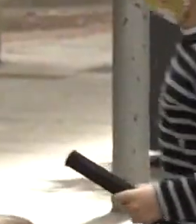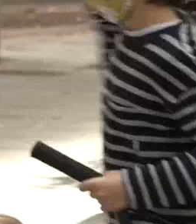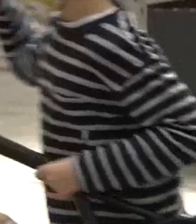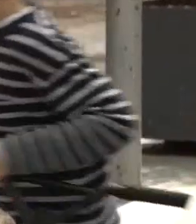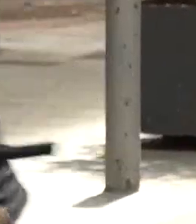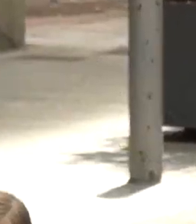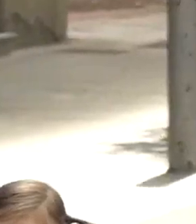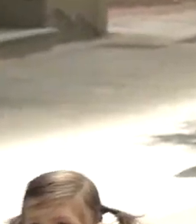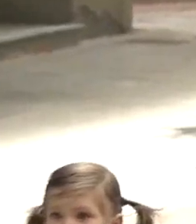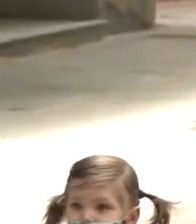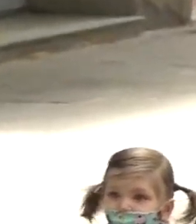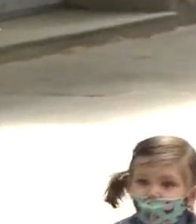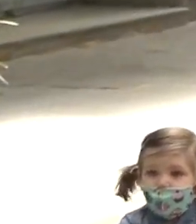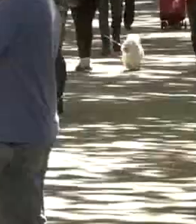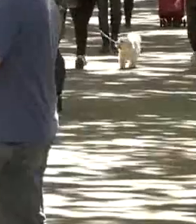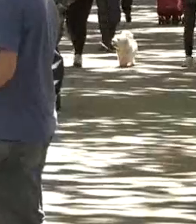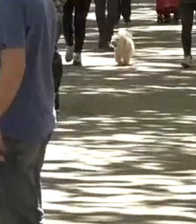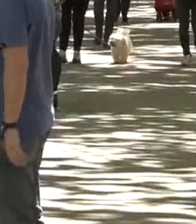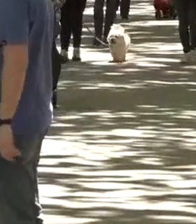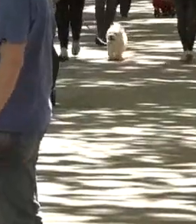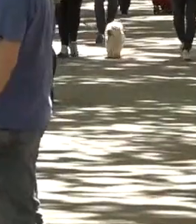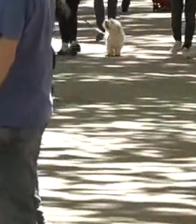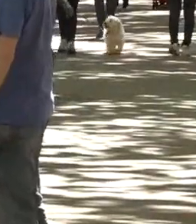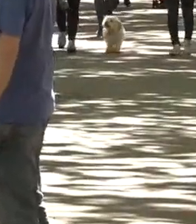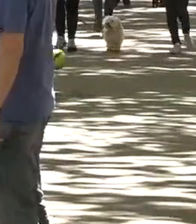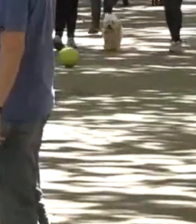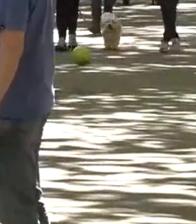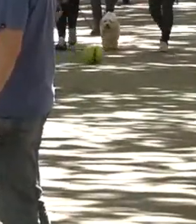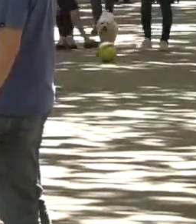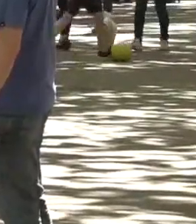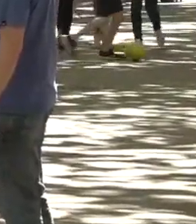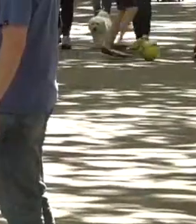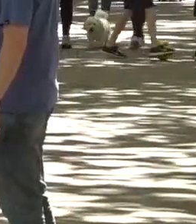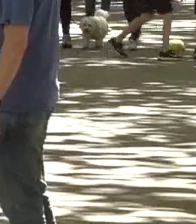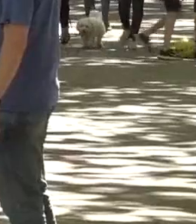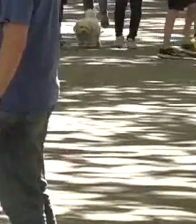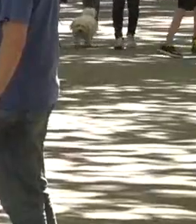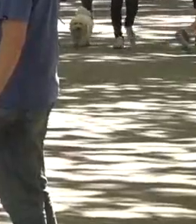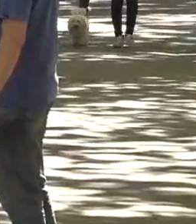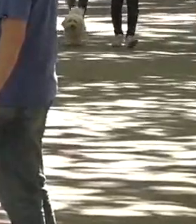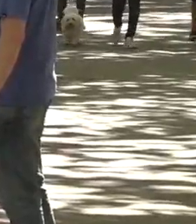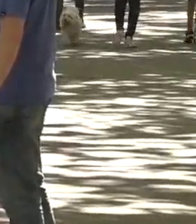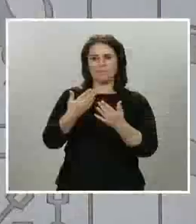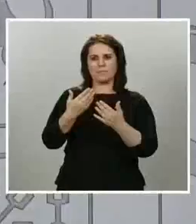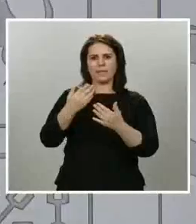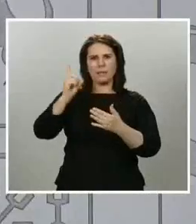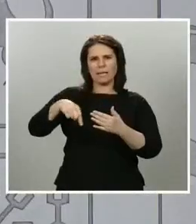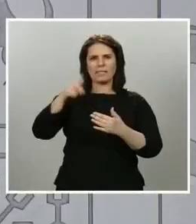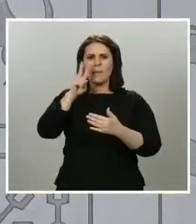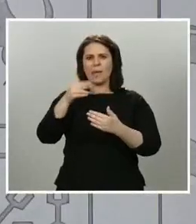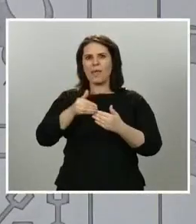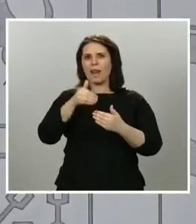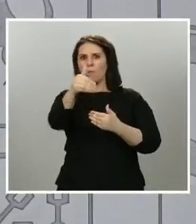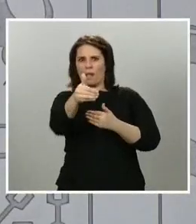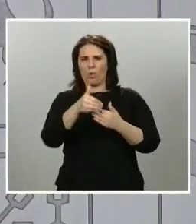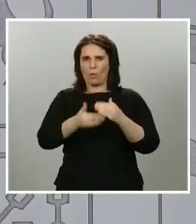organizado por idades para evitar grandes concentrações de pessoas nas ruas e proteger os mais vulneráveis ainda